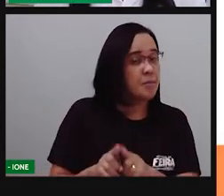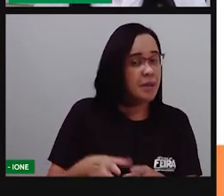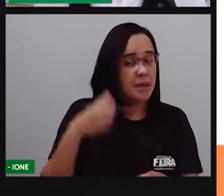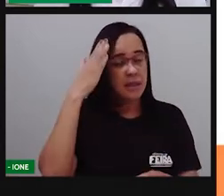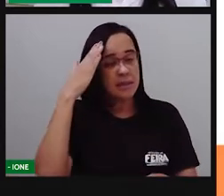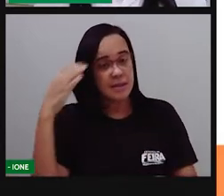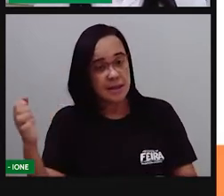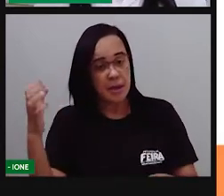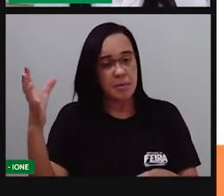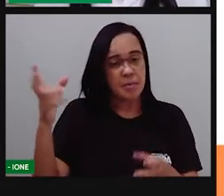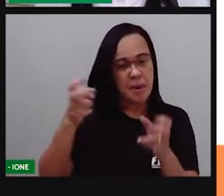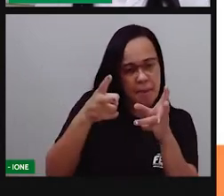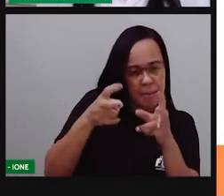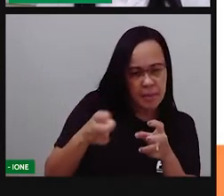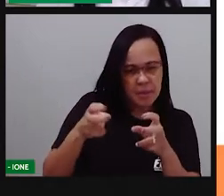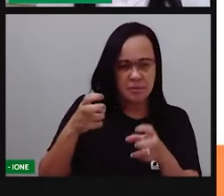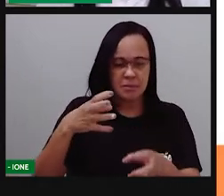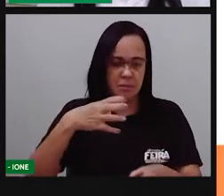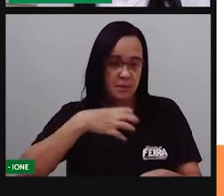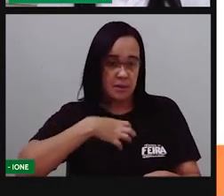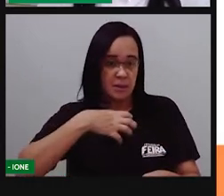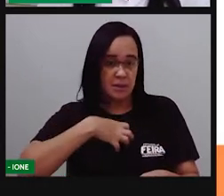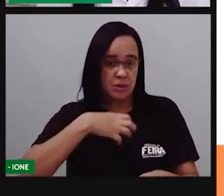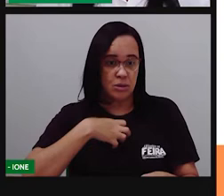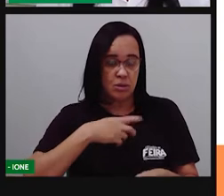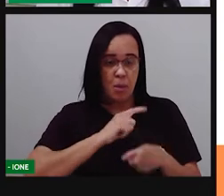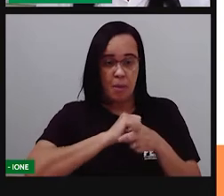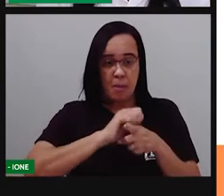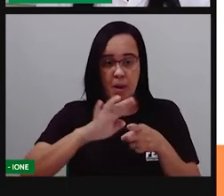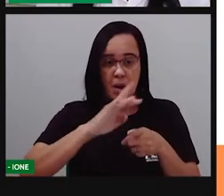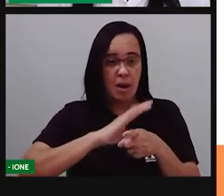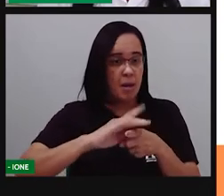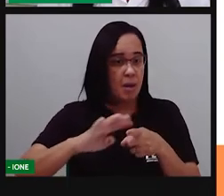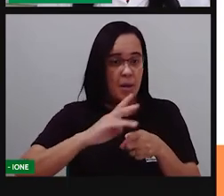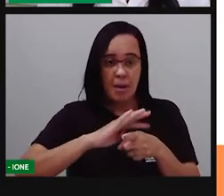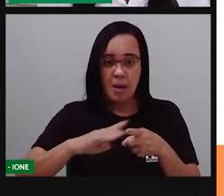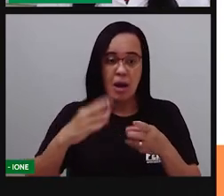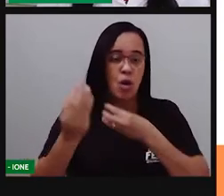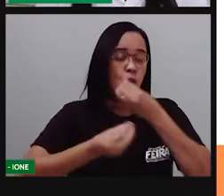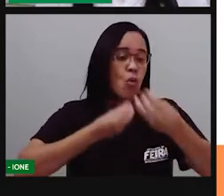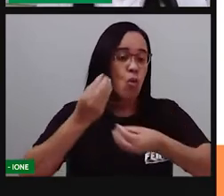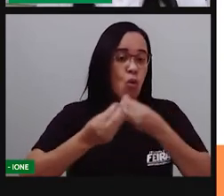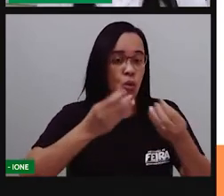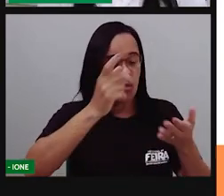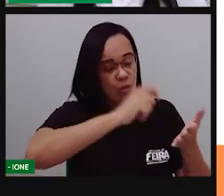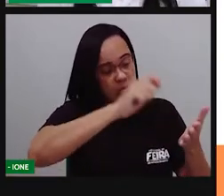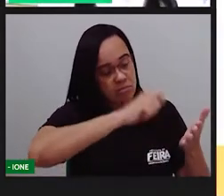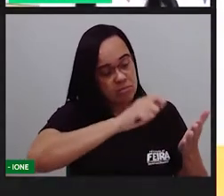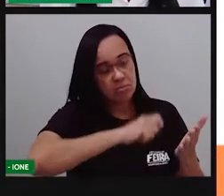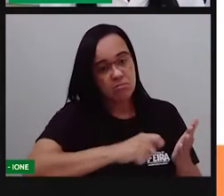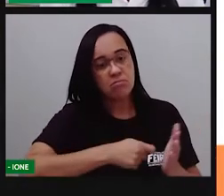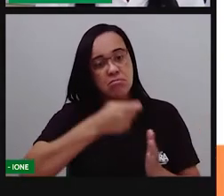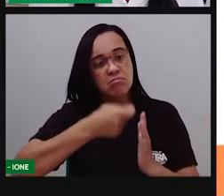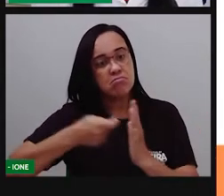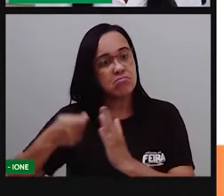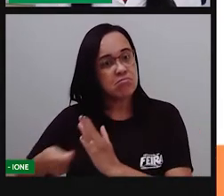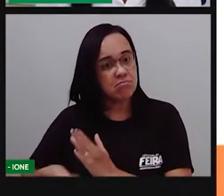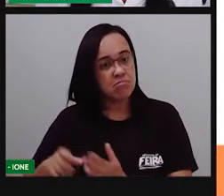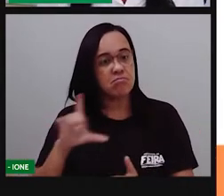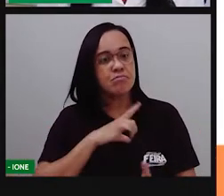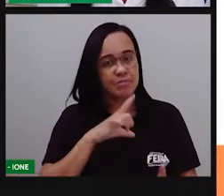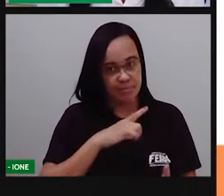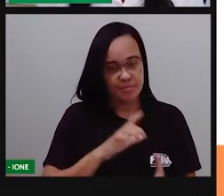o som e somente os pela sua representação escrita e